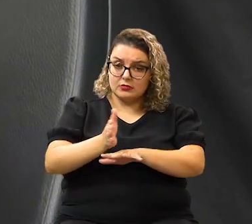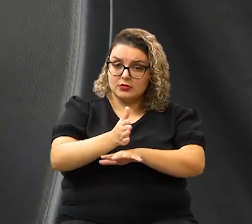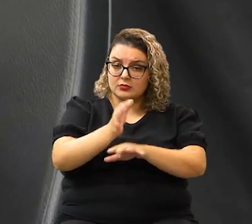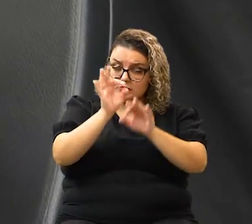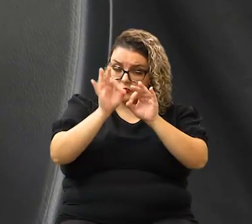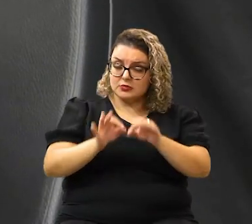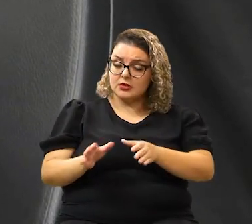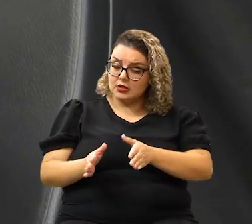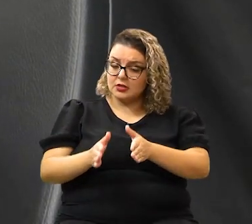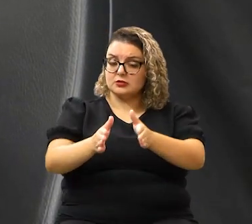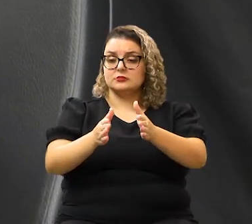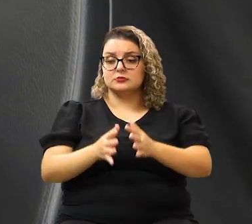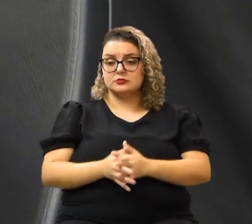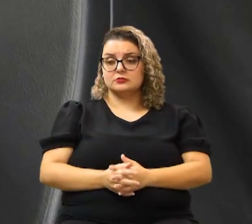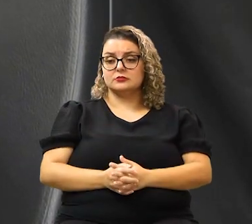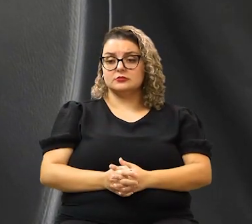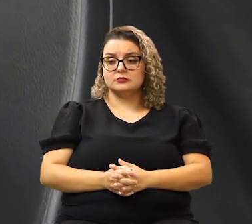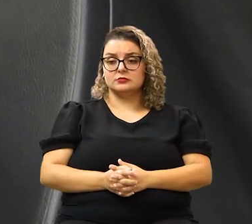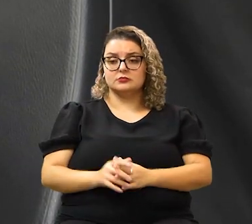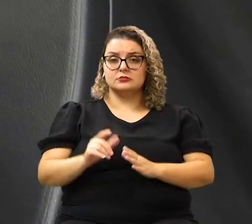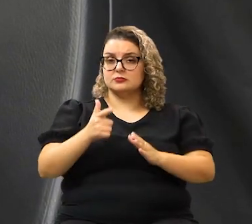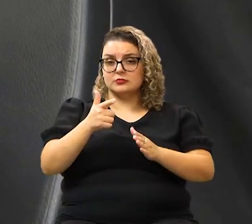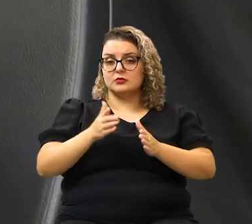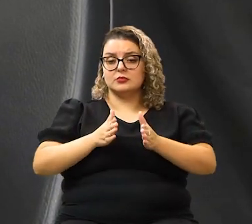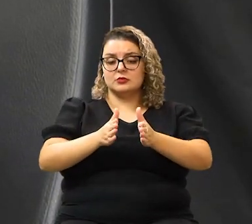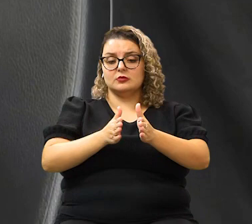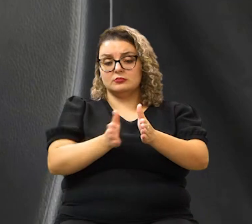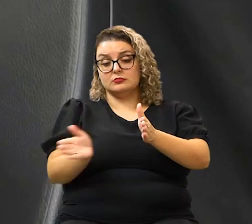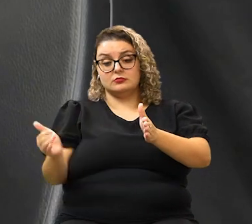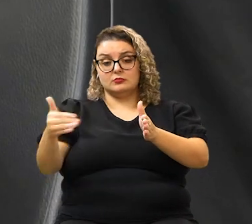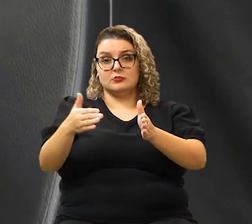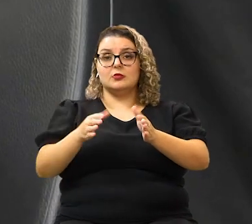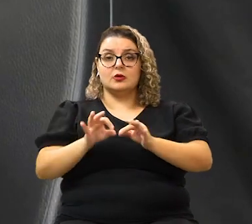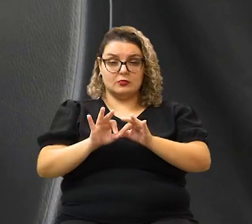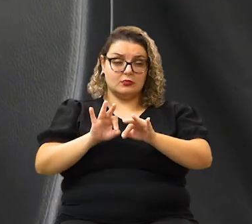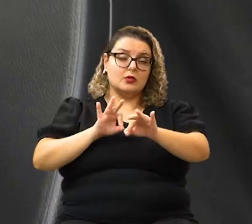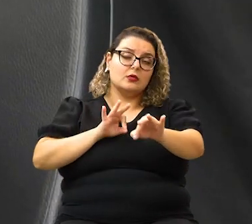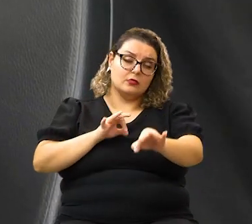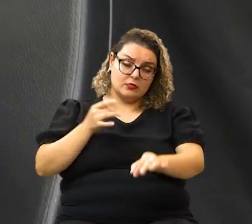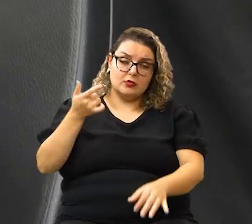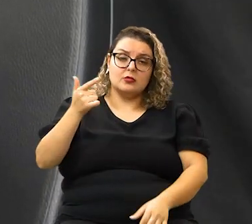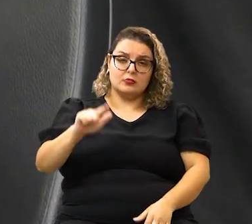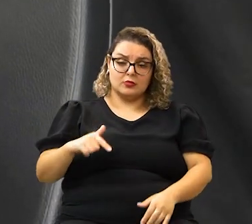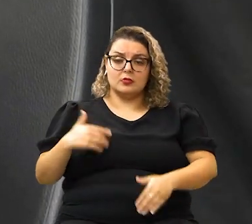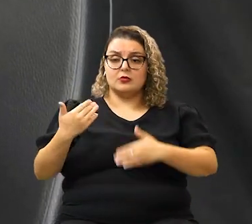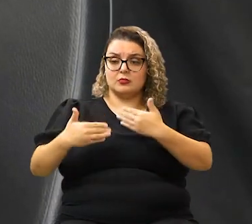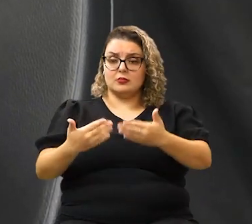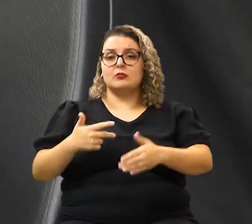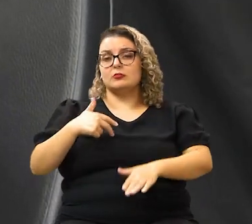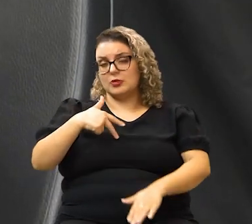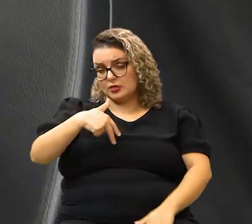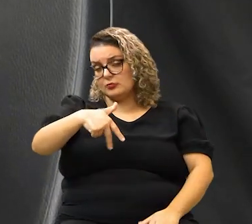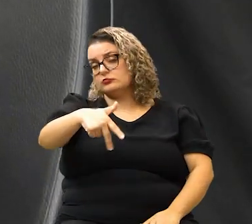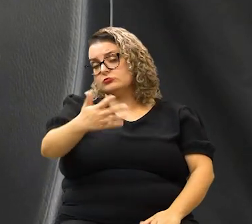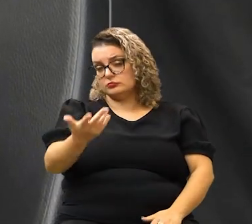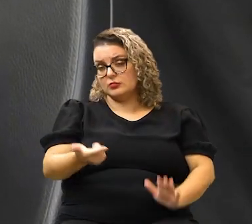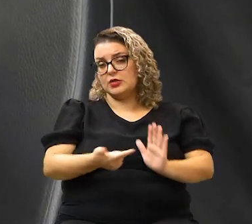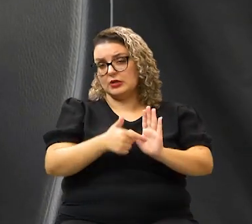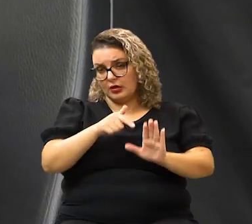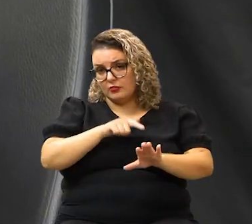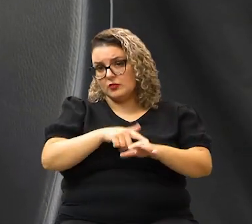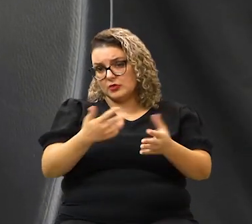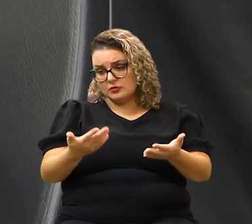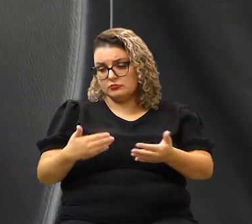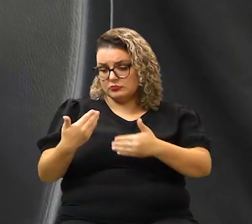tem atalho, né? O caminho é longo e vamos percorrê-lo. O importante é que nesse processo a gente consiga ter